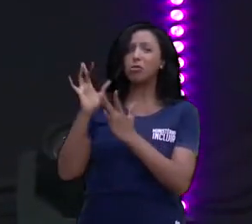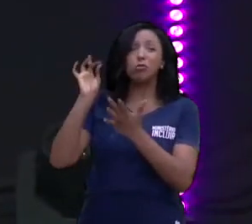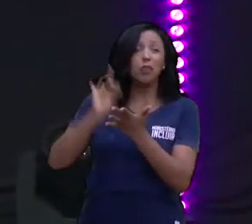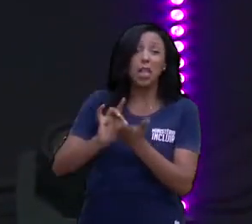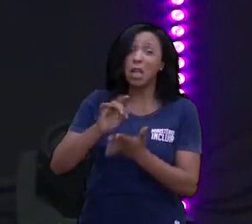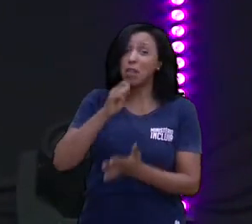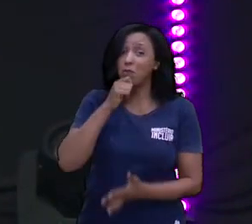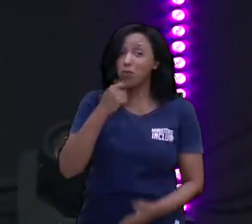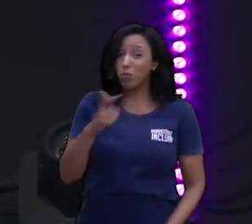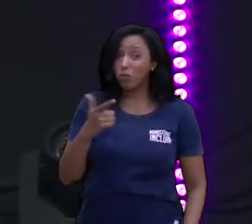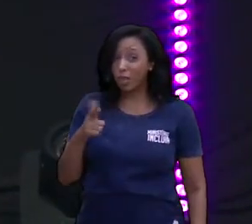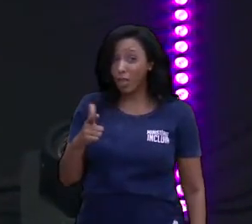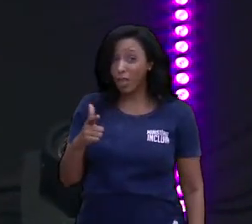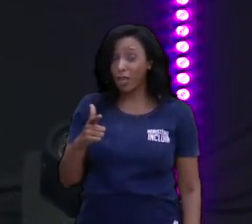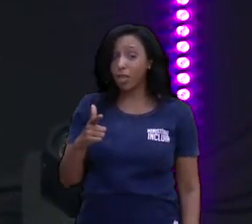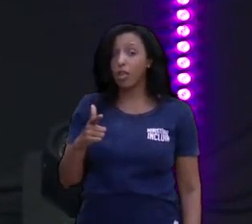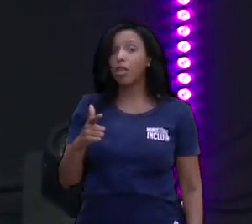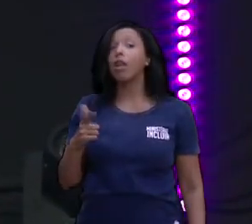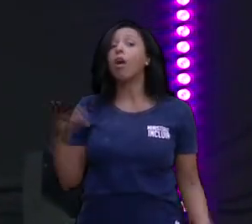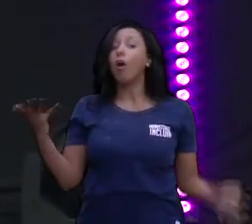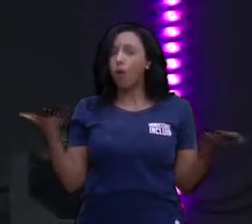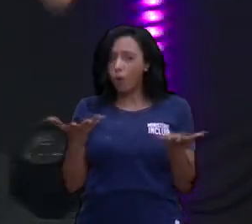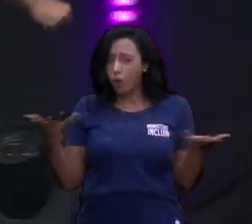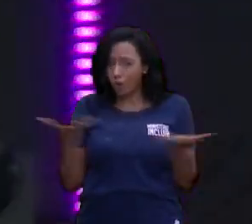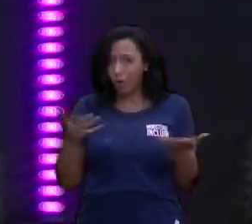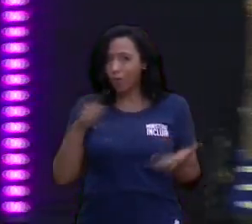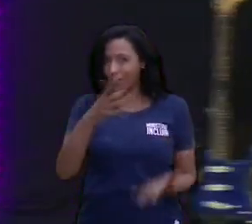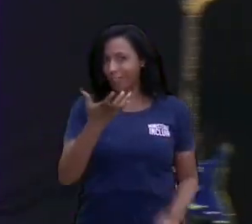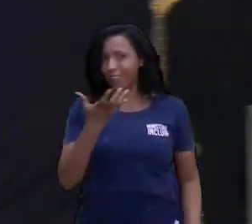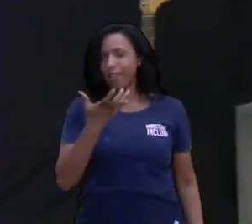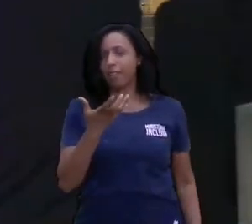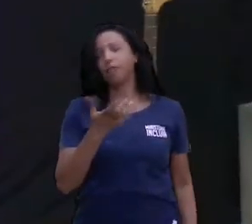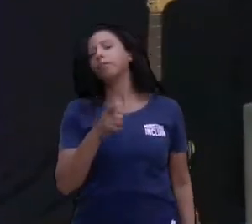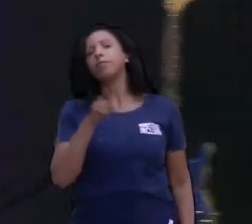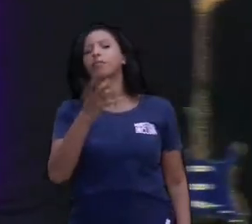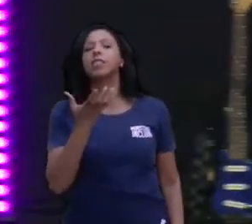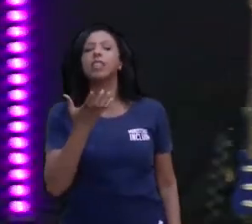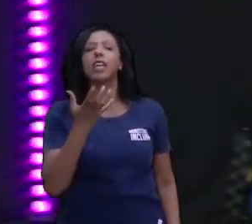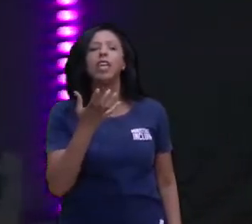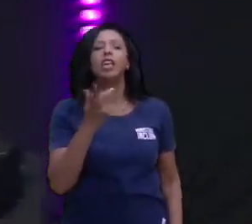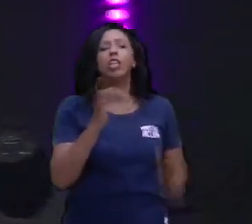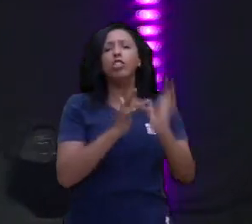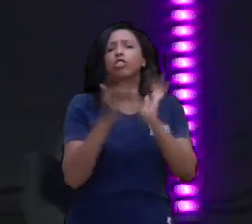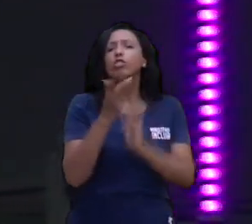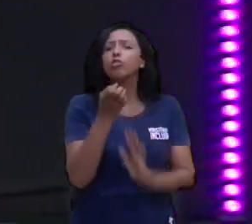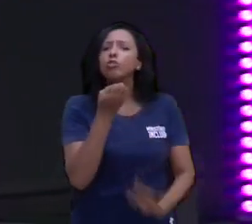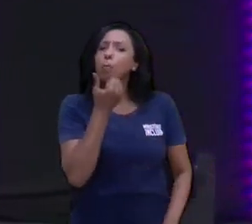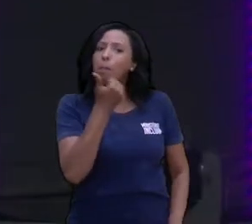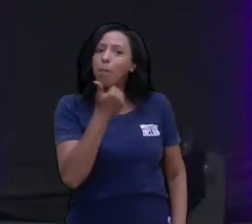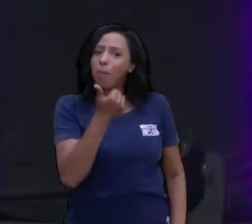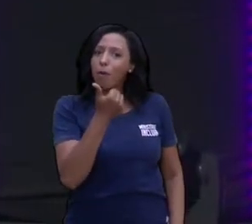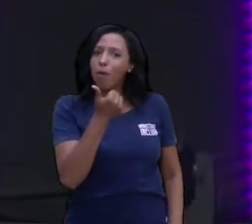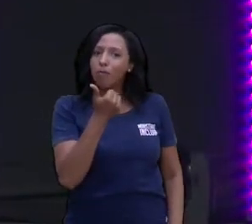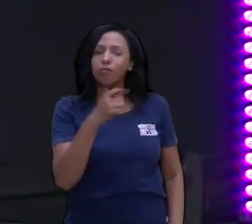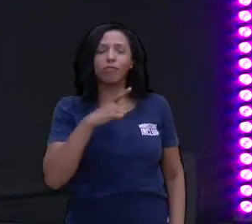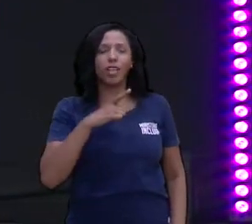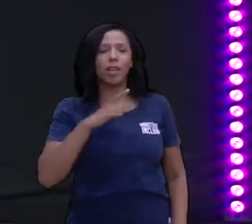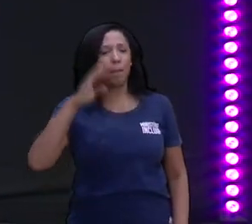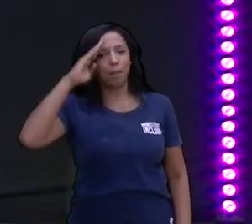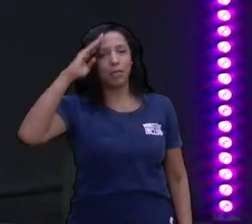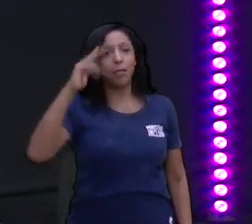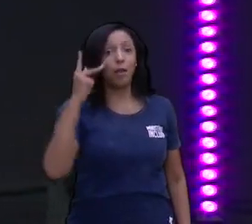Aonde você está se você quer que essa bondade de Jesus reine na sua vida eu queria que você repetir se uma oração comigo